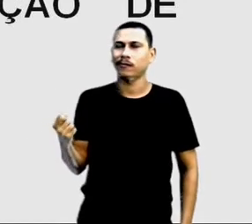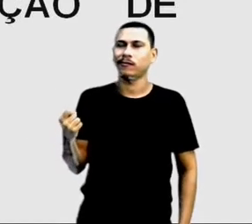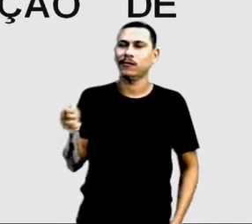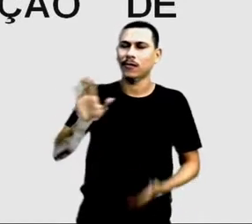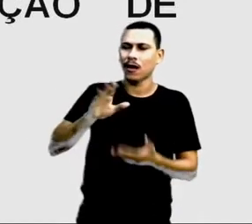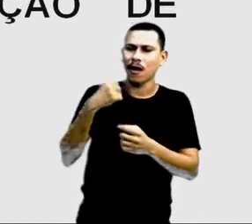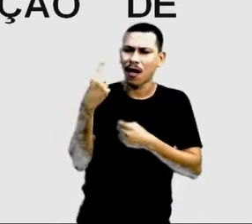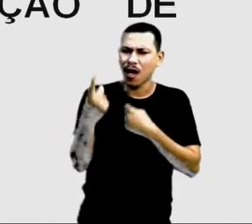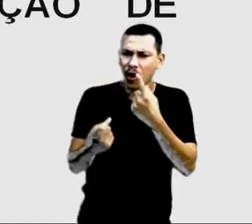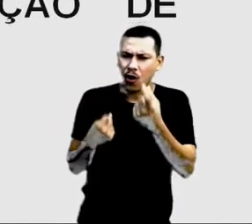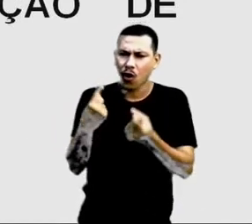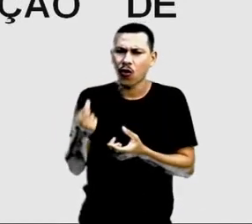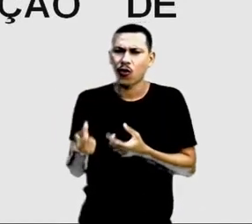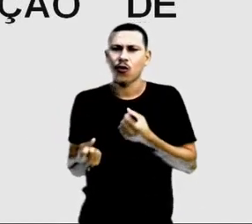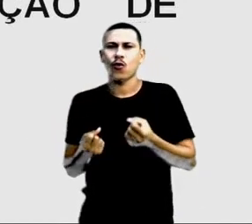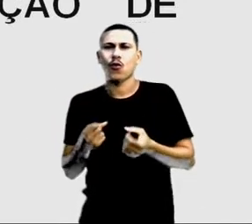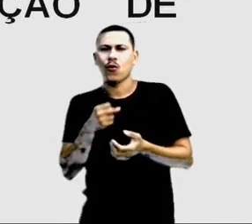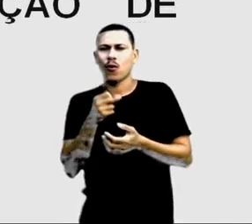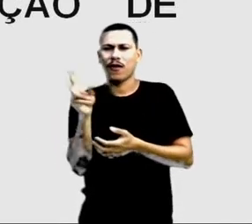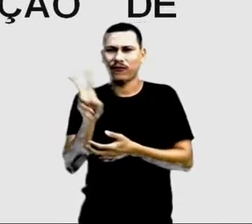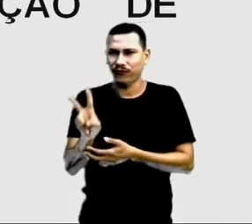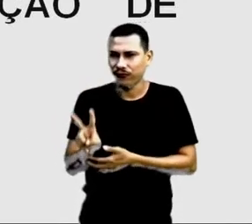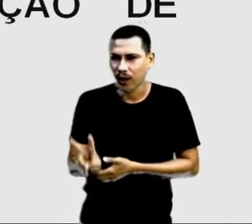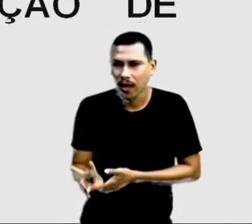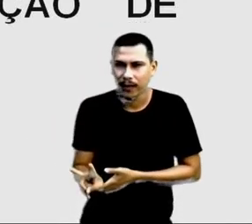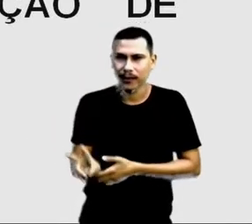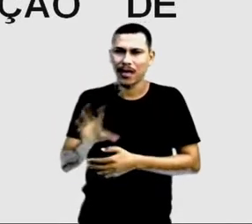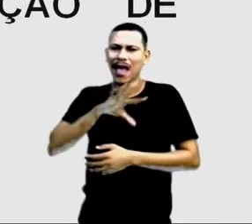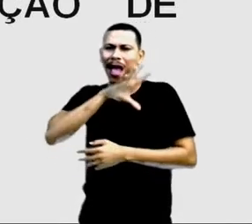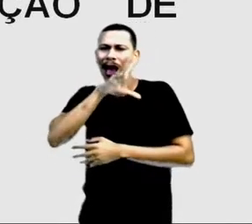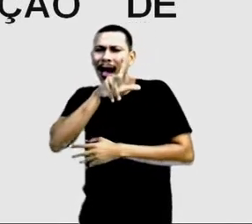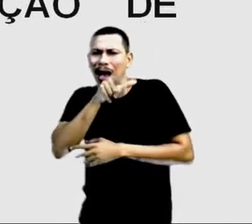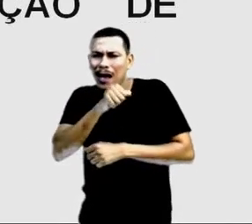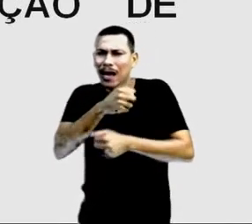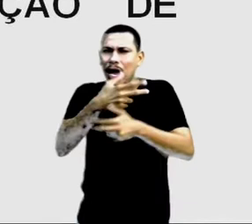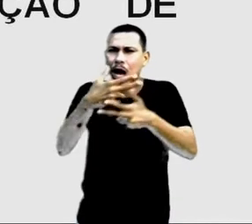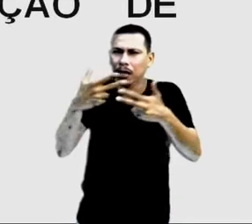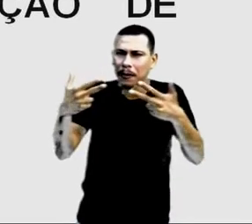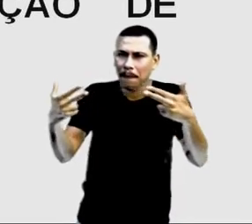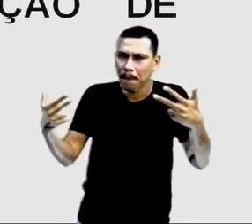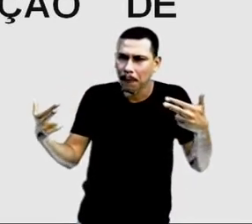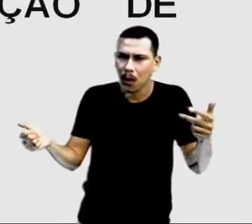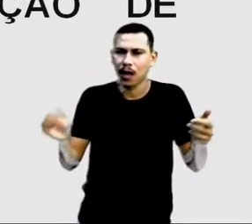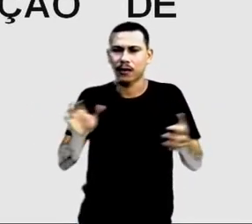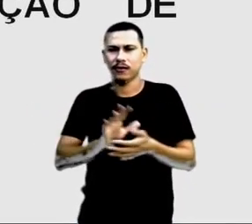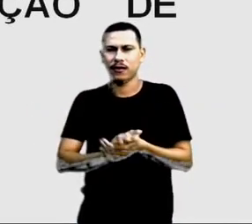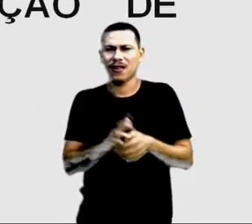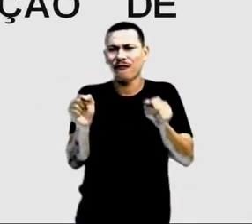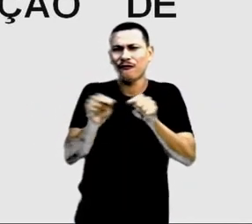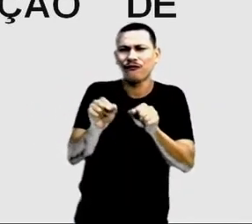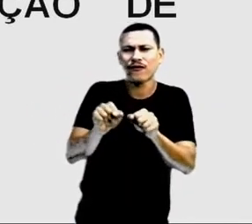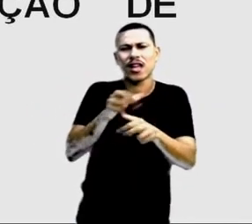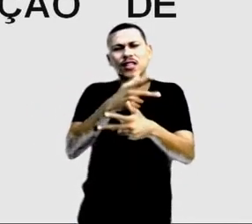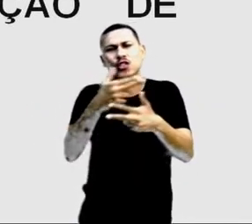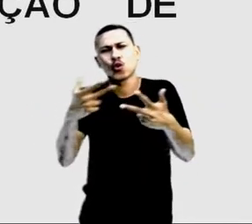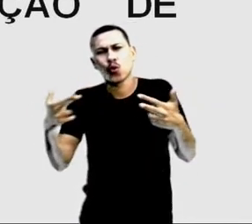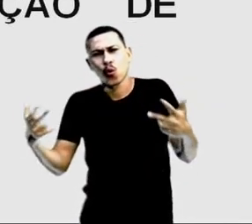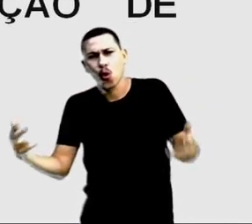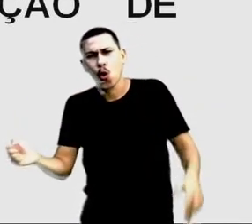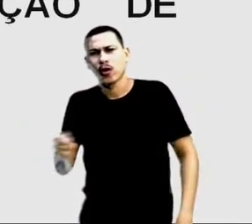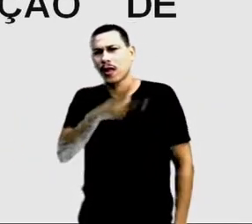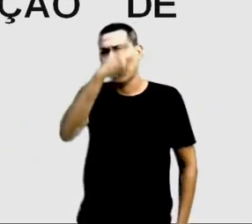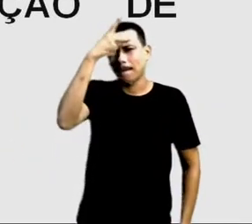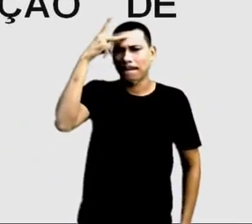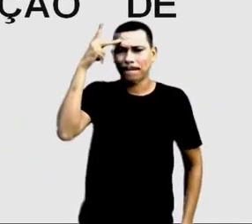geralmente animais, com hábitos de seres humanos, que traz em seu